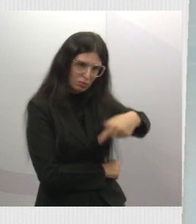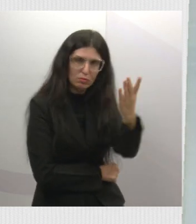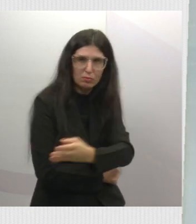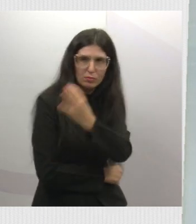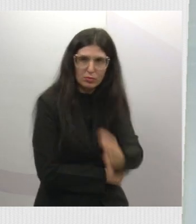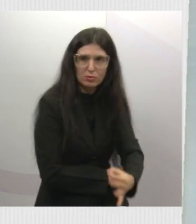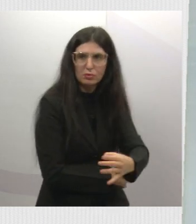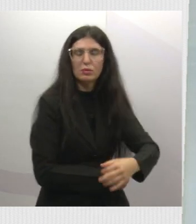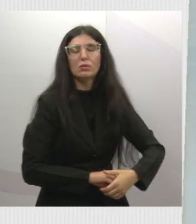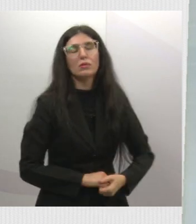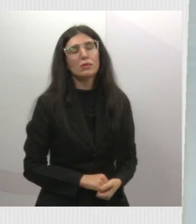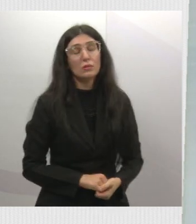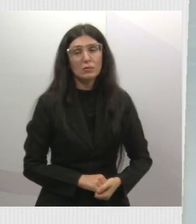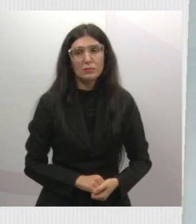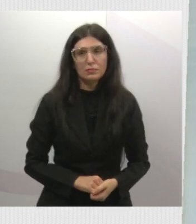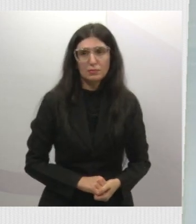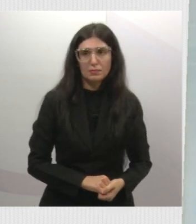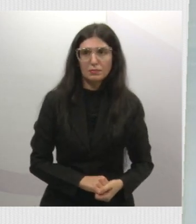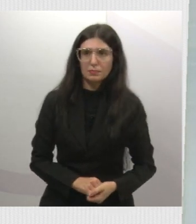23,17%.